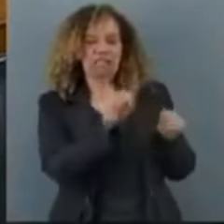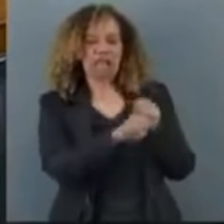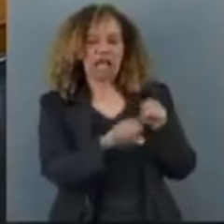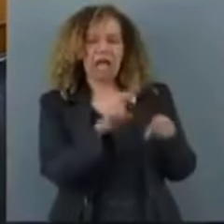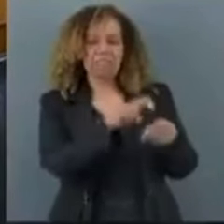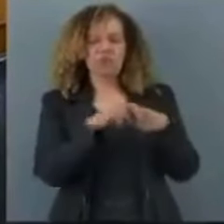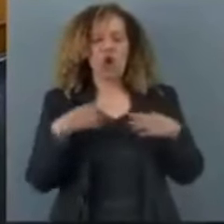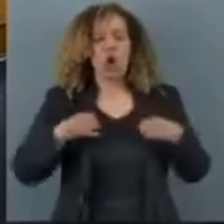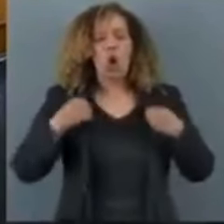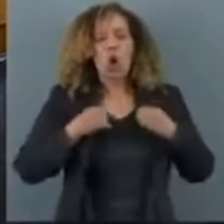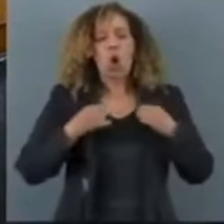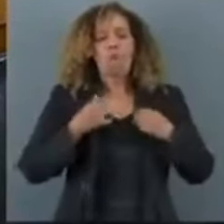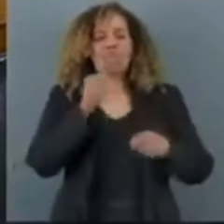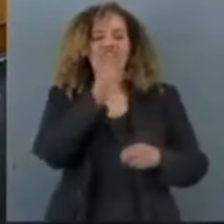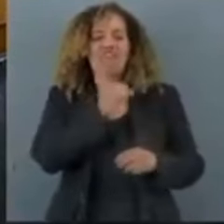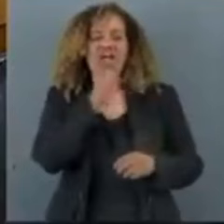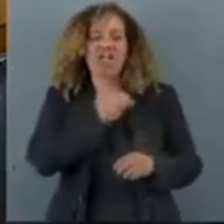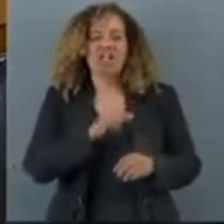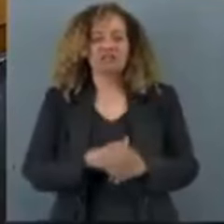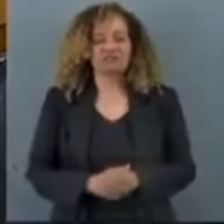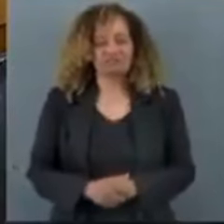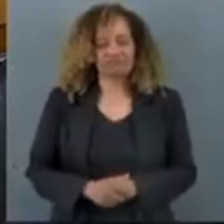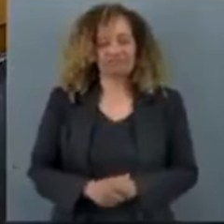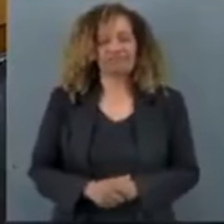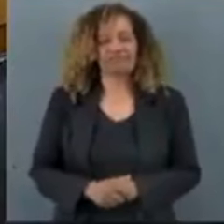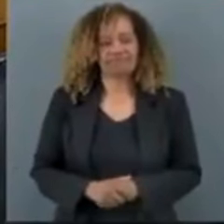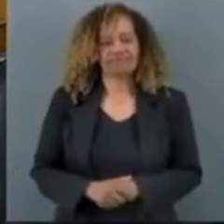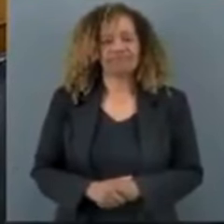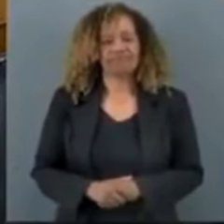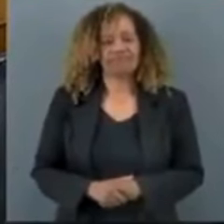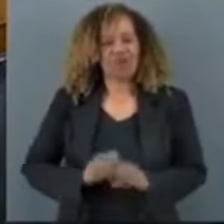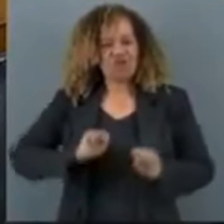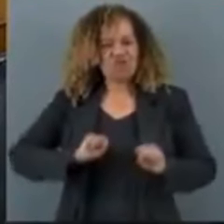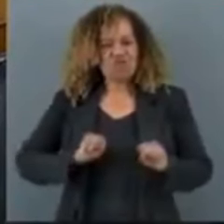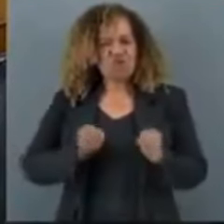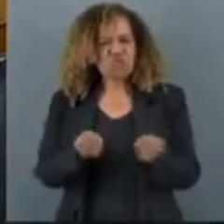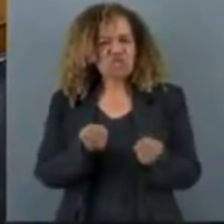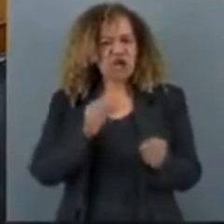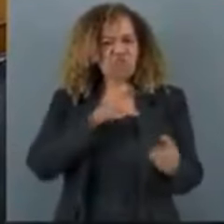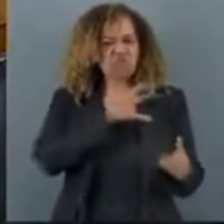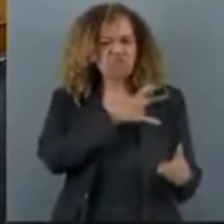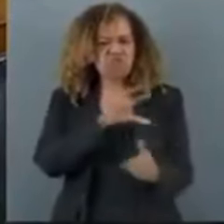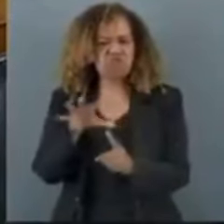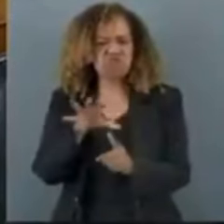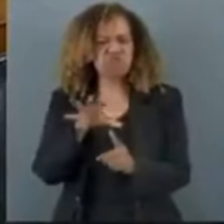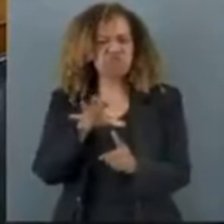velha. Enquanto nos forçavam a não ajudá-los.